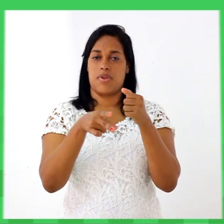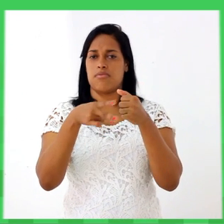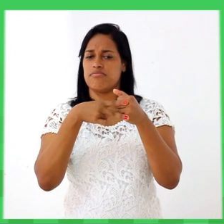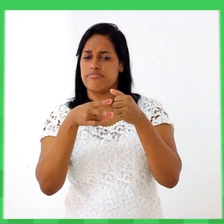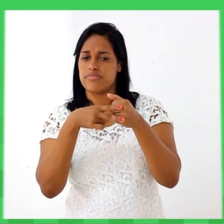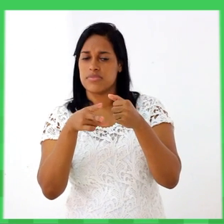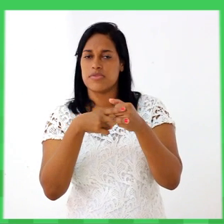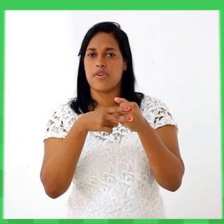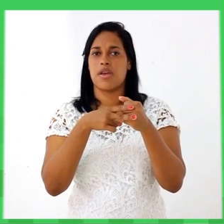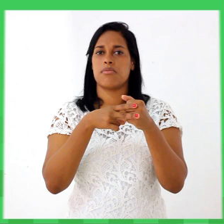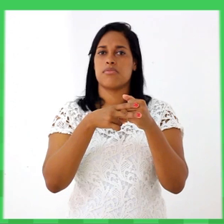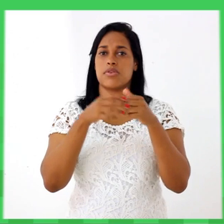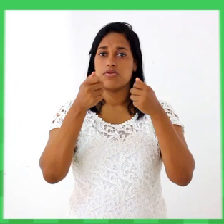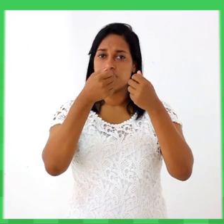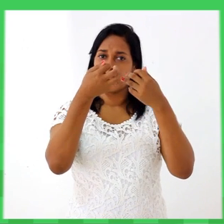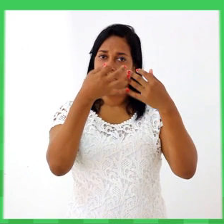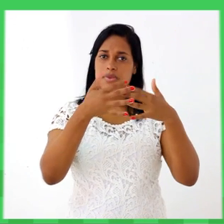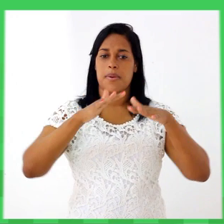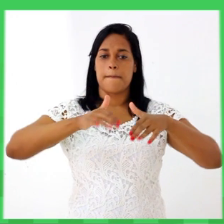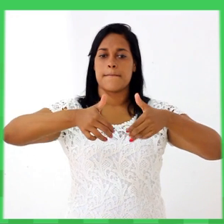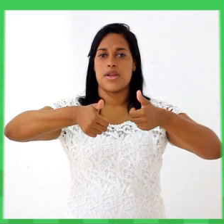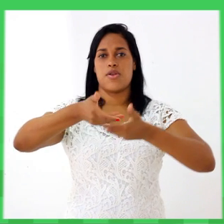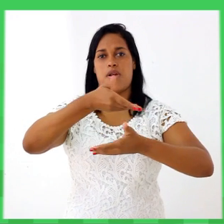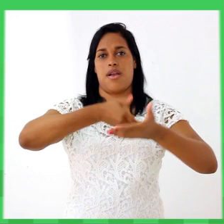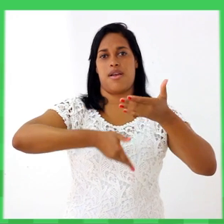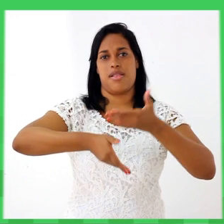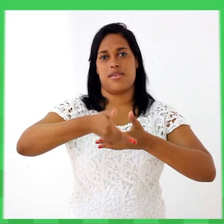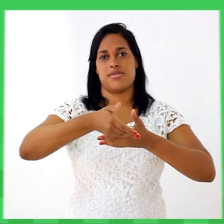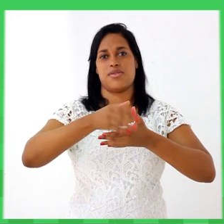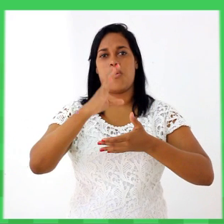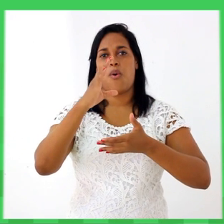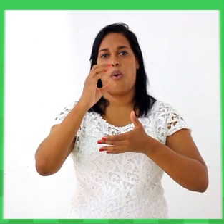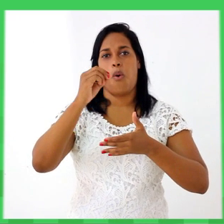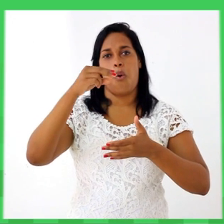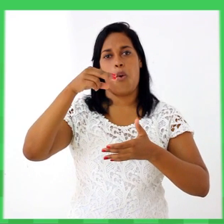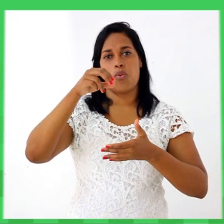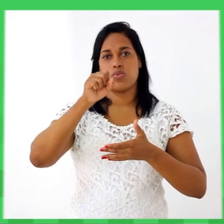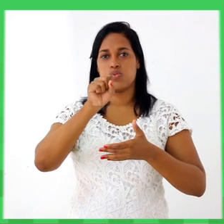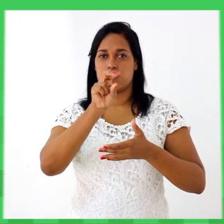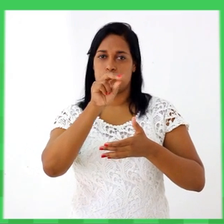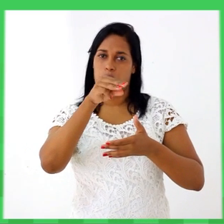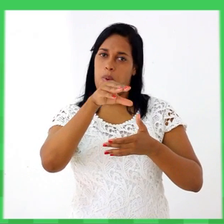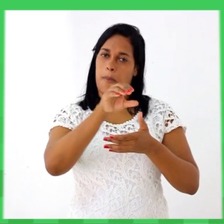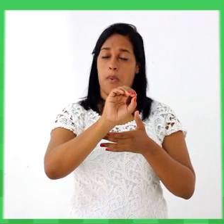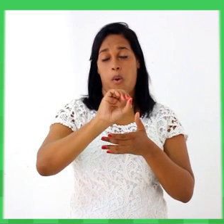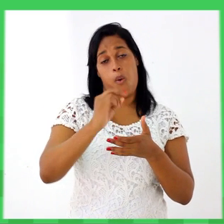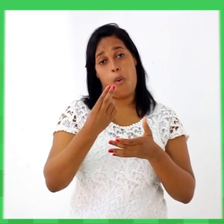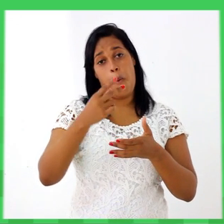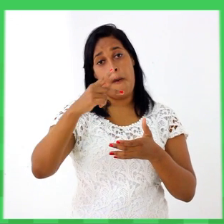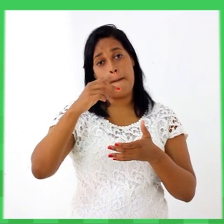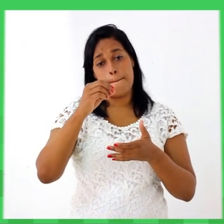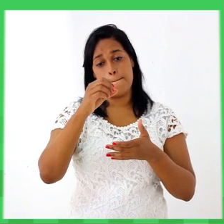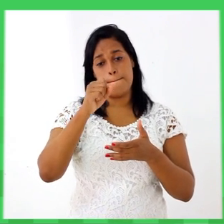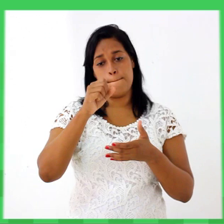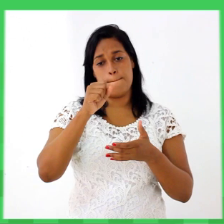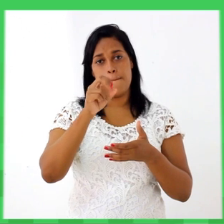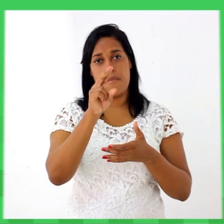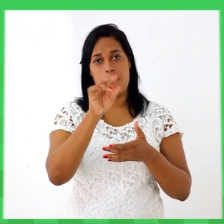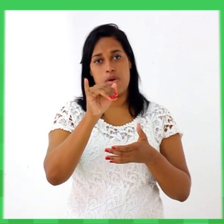vai determinar essa relação. Possui. Então, cliente possui um empréstimo, por